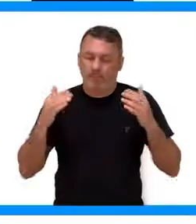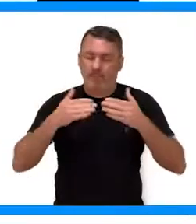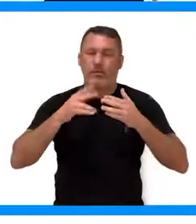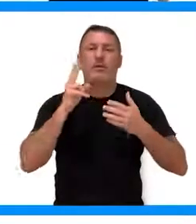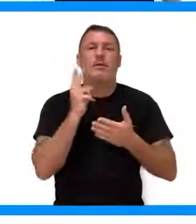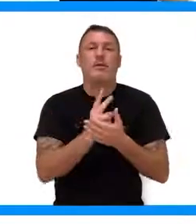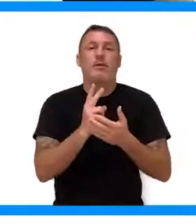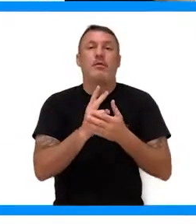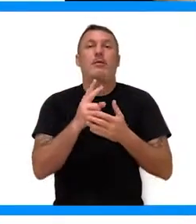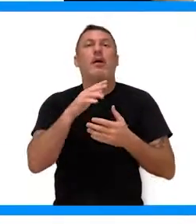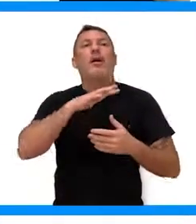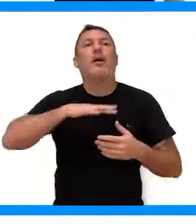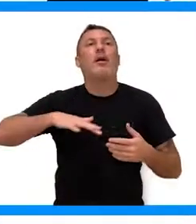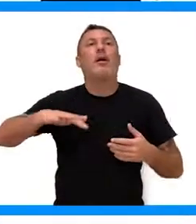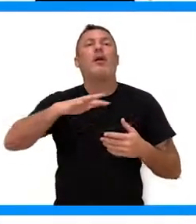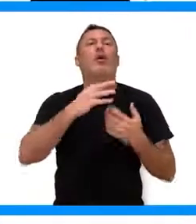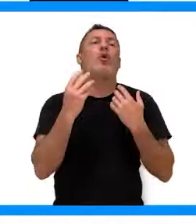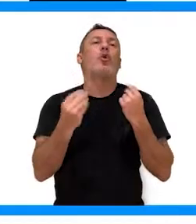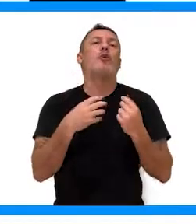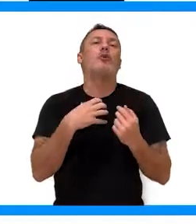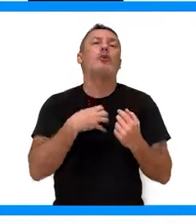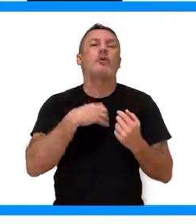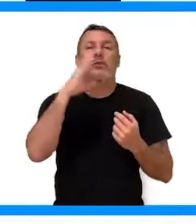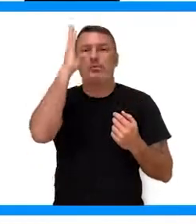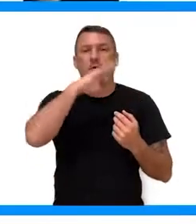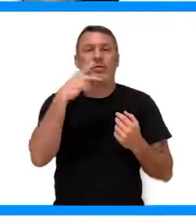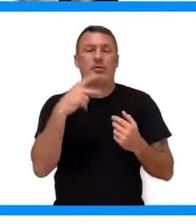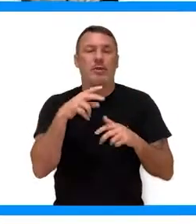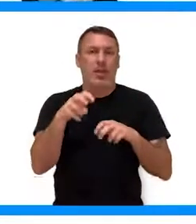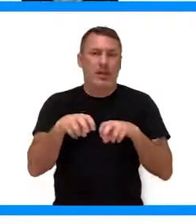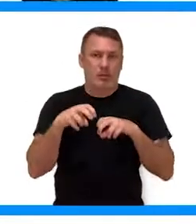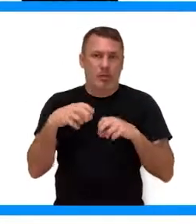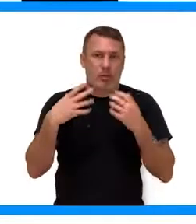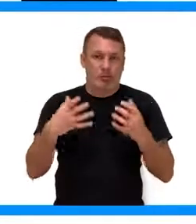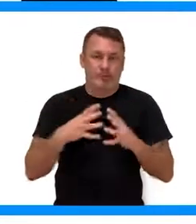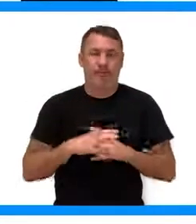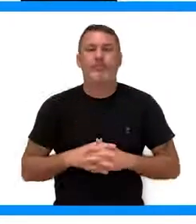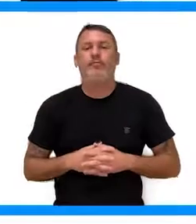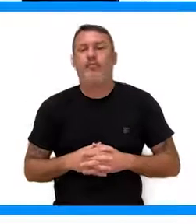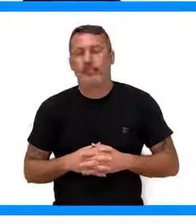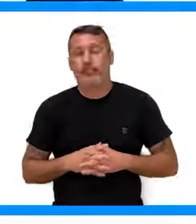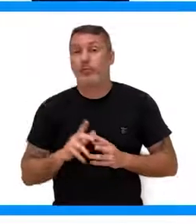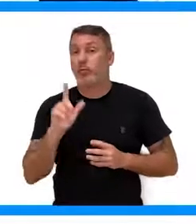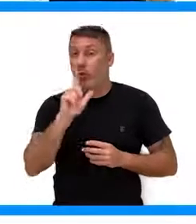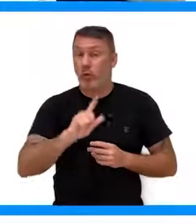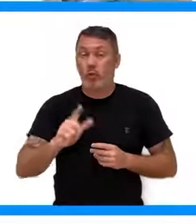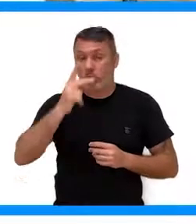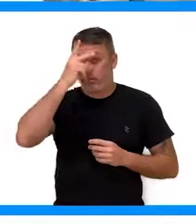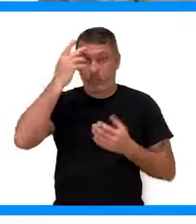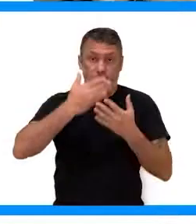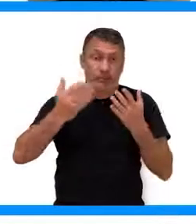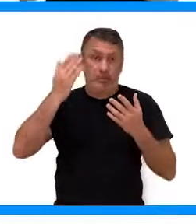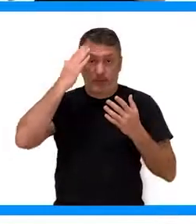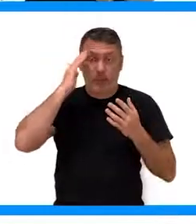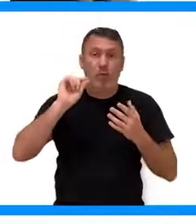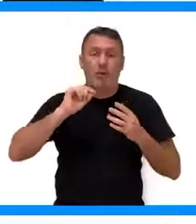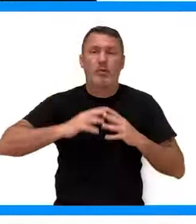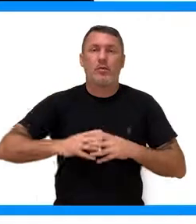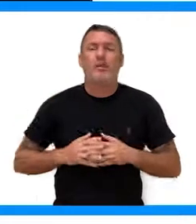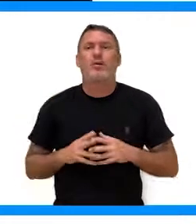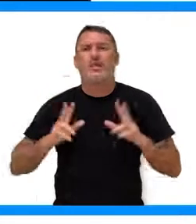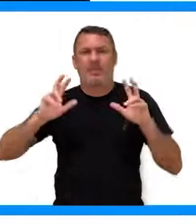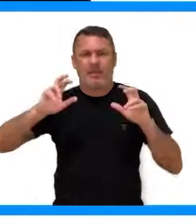à realidade agrícola brasileira. E é lógico, meus queridos,